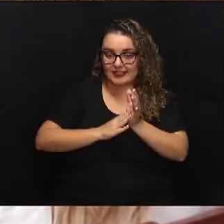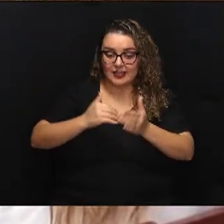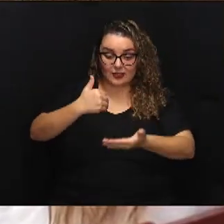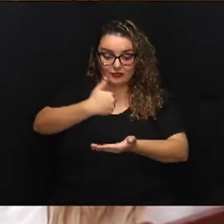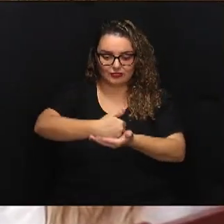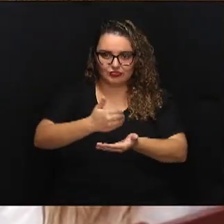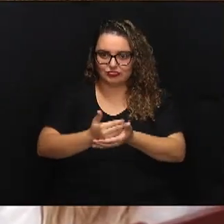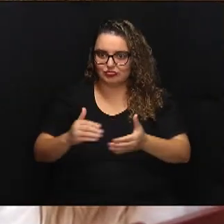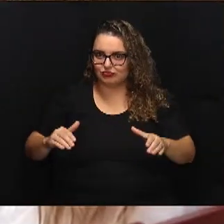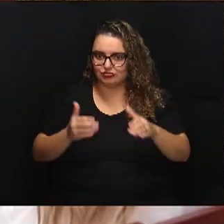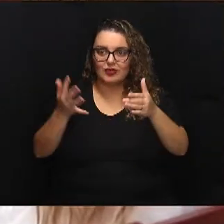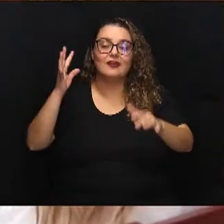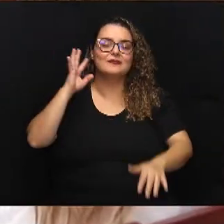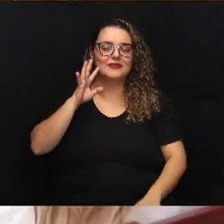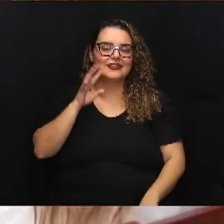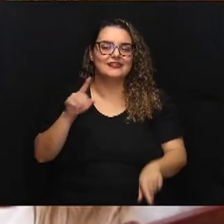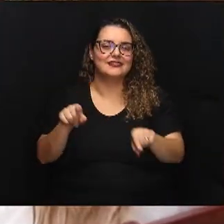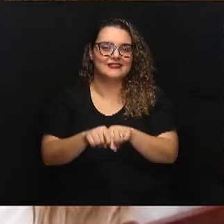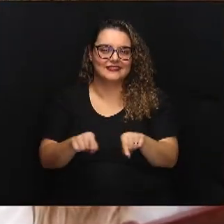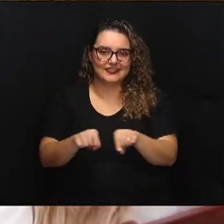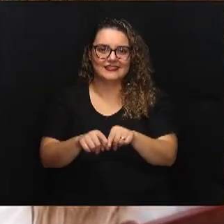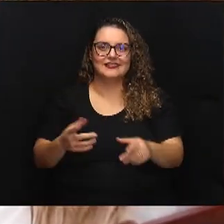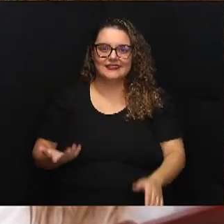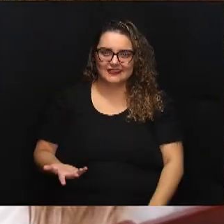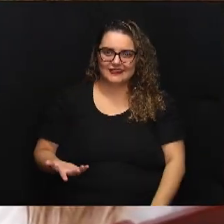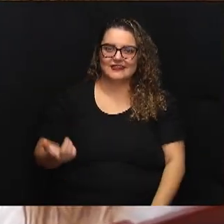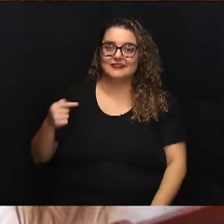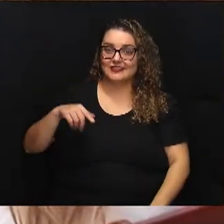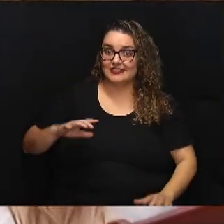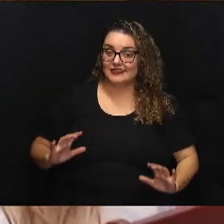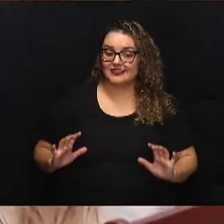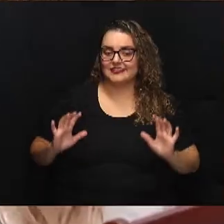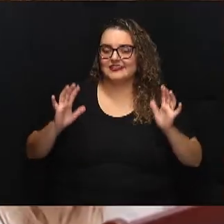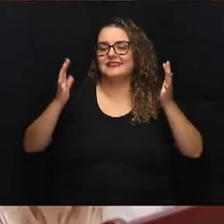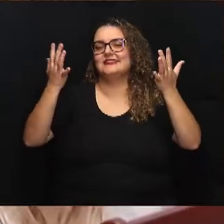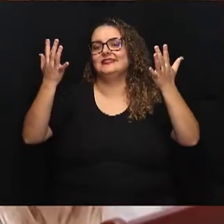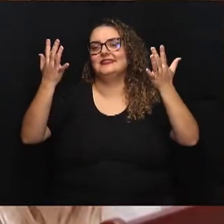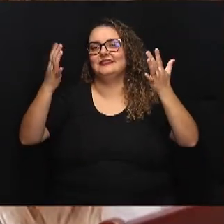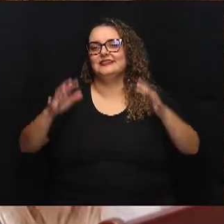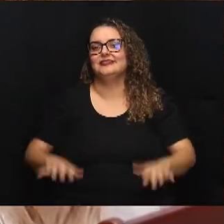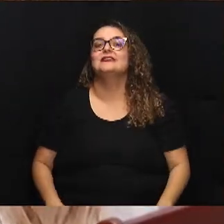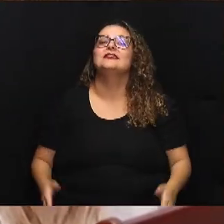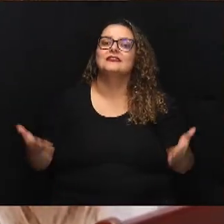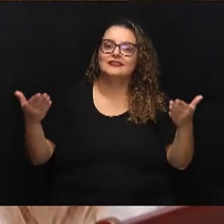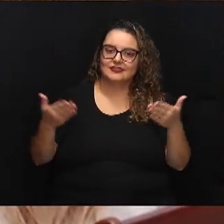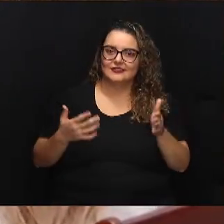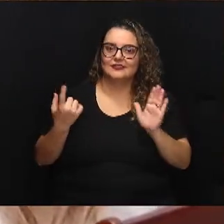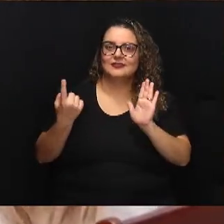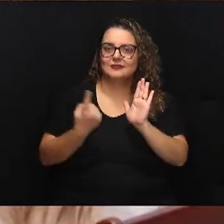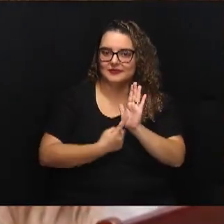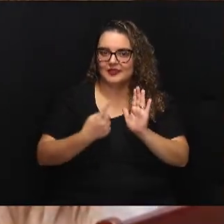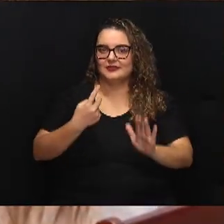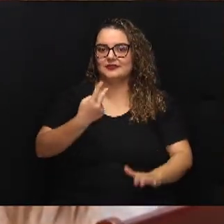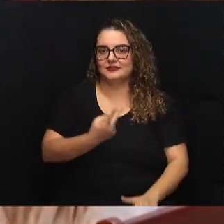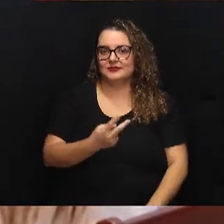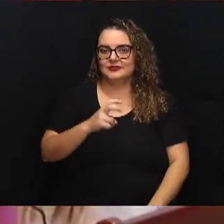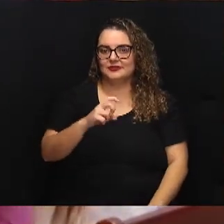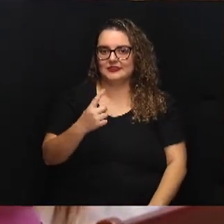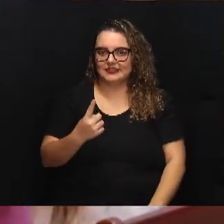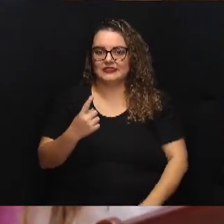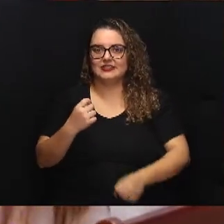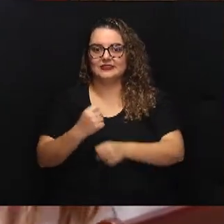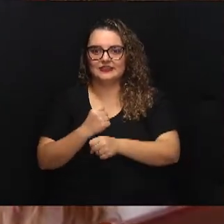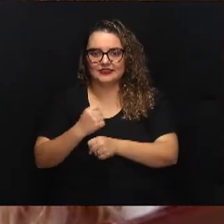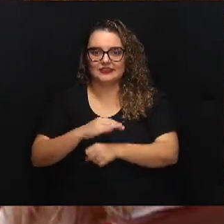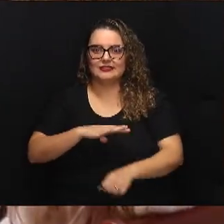aqui bem legal também para essa grande festividade que hoje marca os 251 anos de